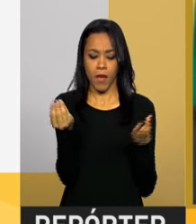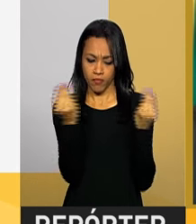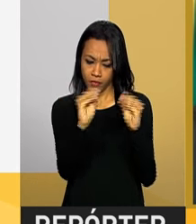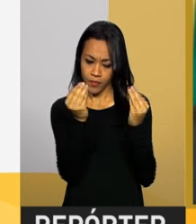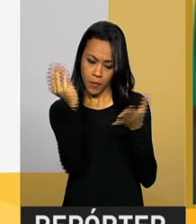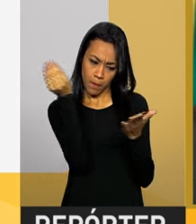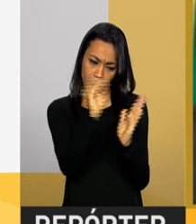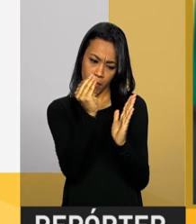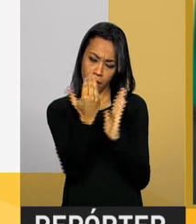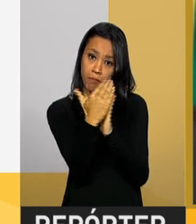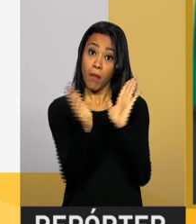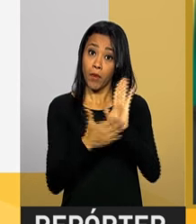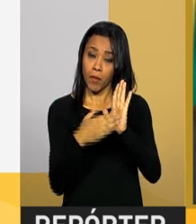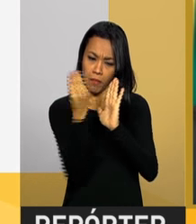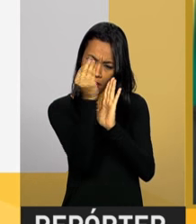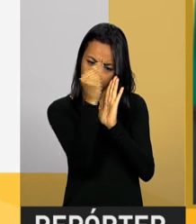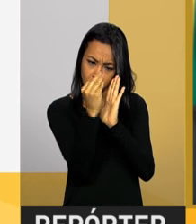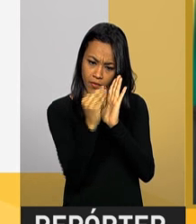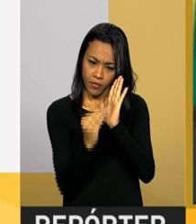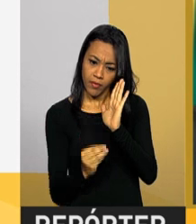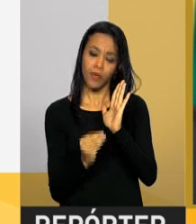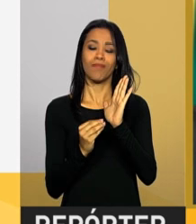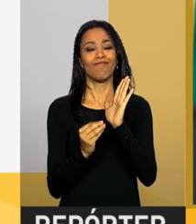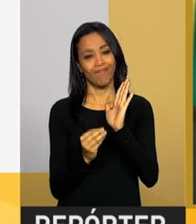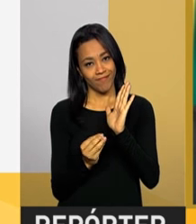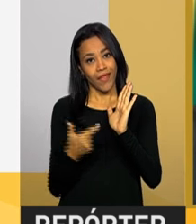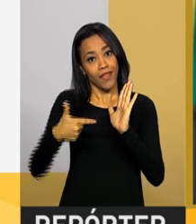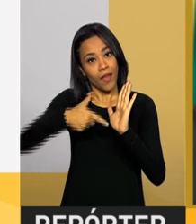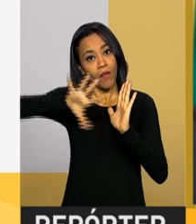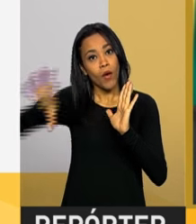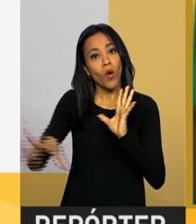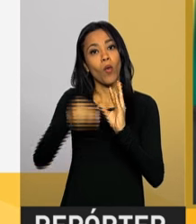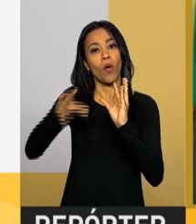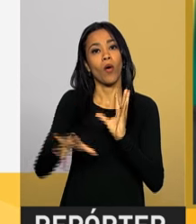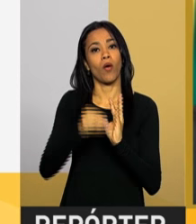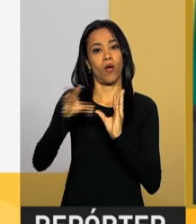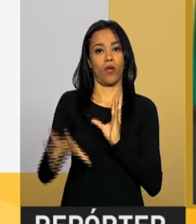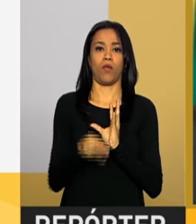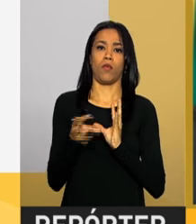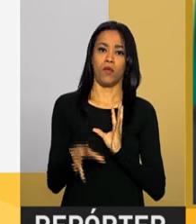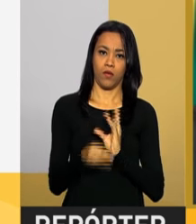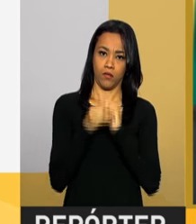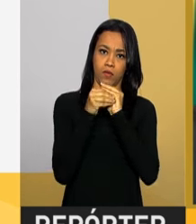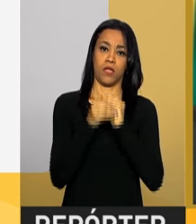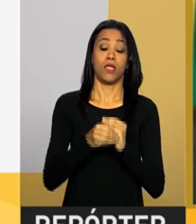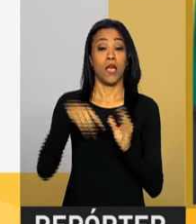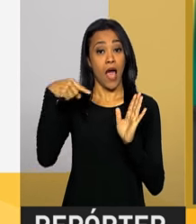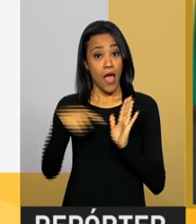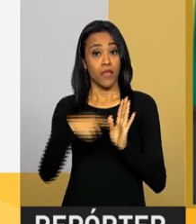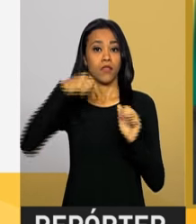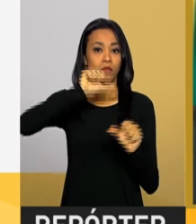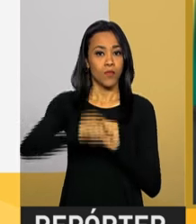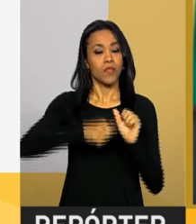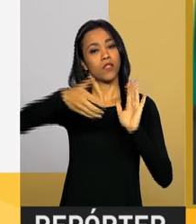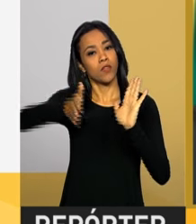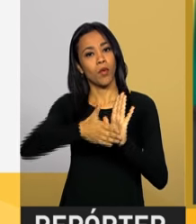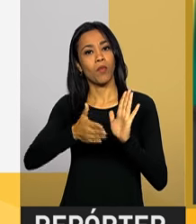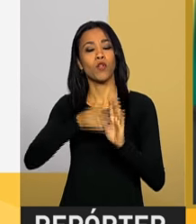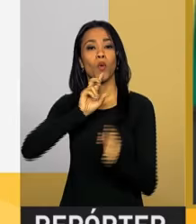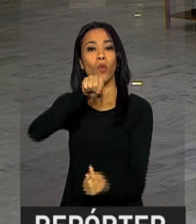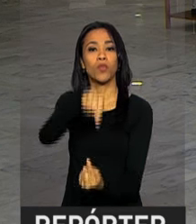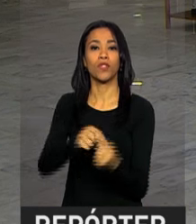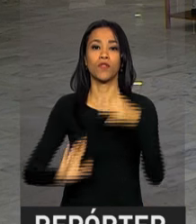previdenciária no país, que, volto a dizer, é uma complementação a essas medidas de contenção de